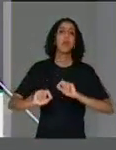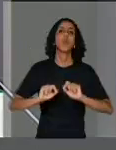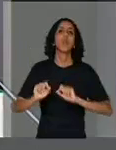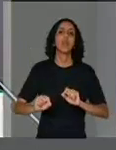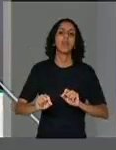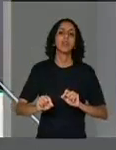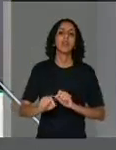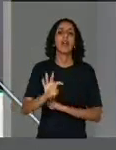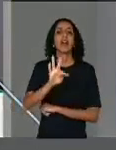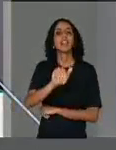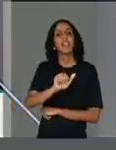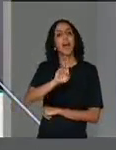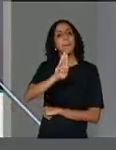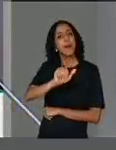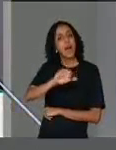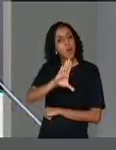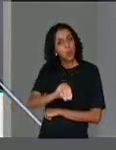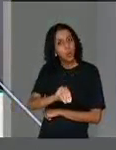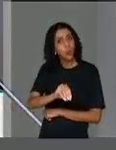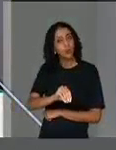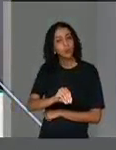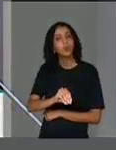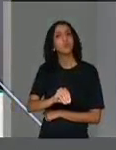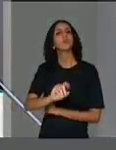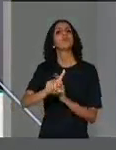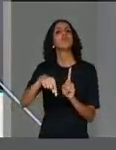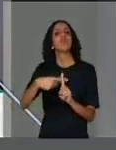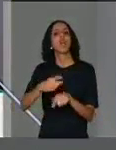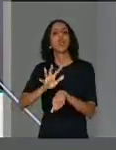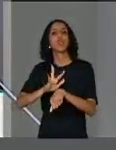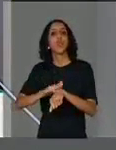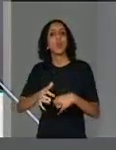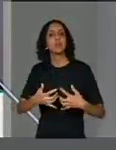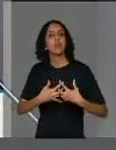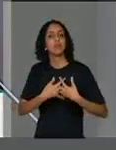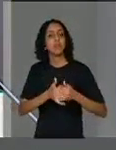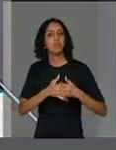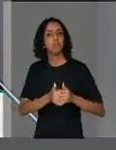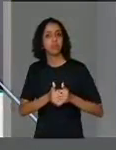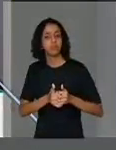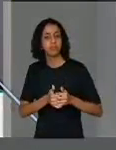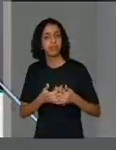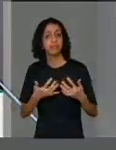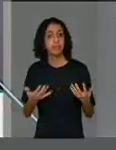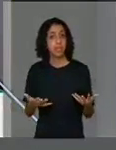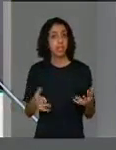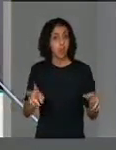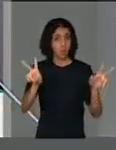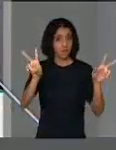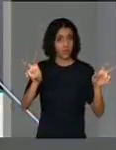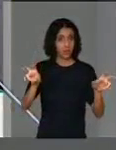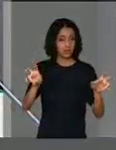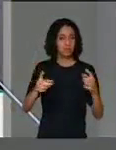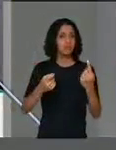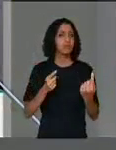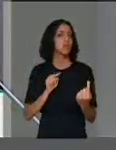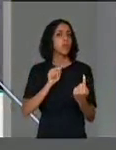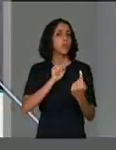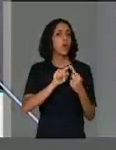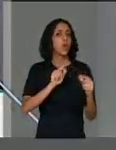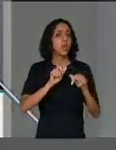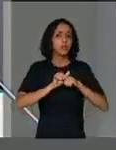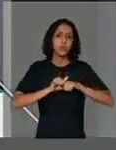é tabaco e doença cardíaca. Ele tem como objetivo aumentar